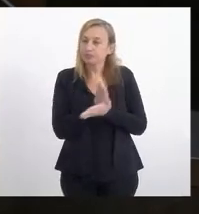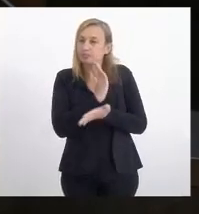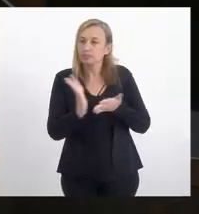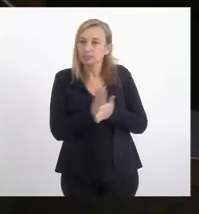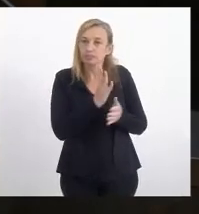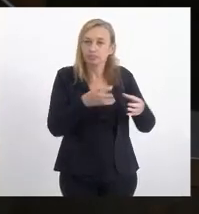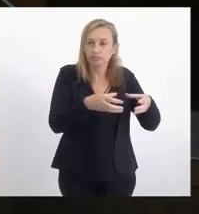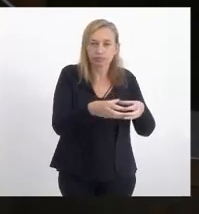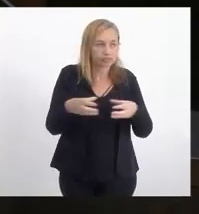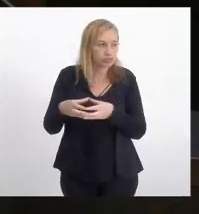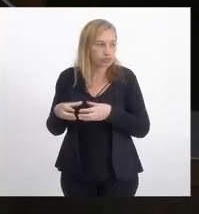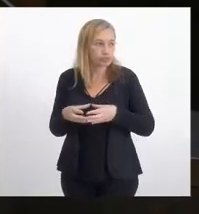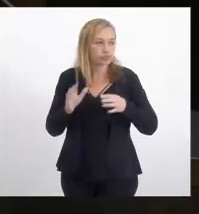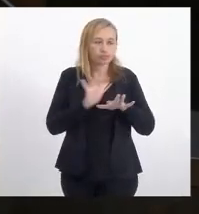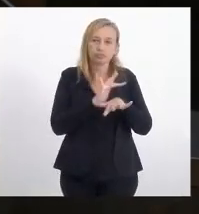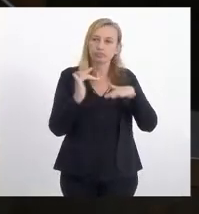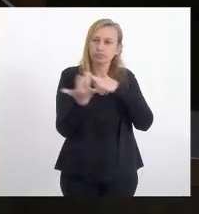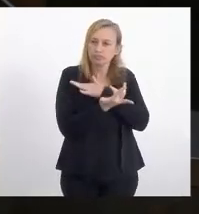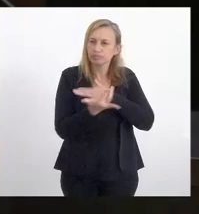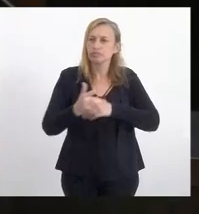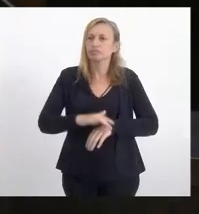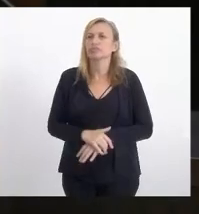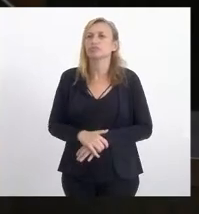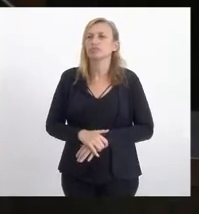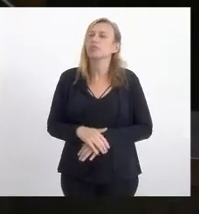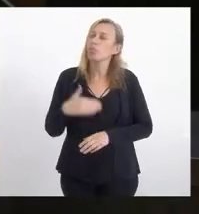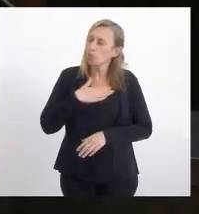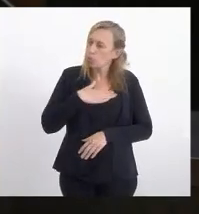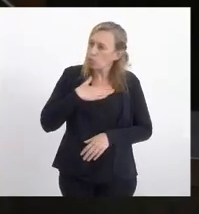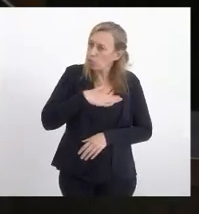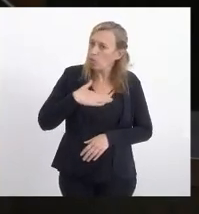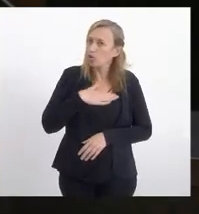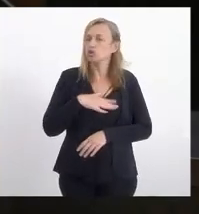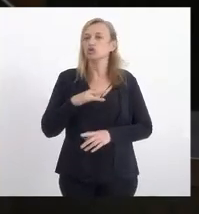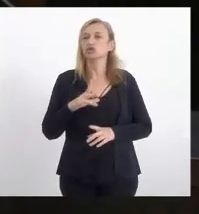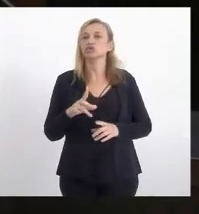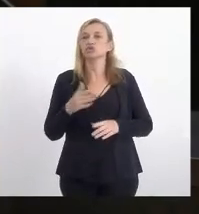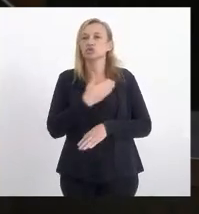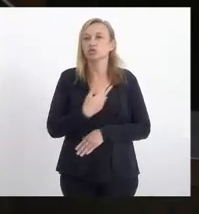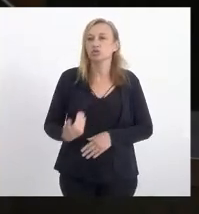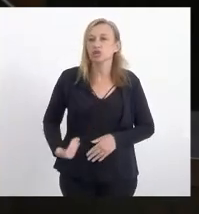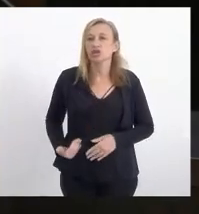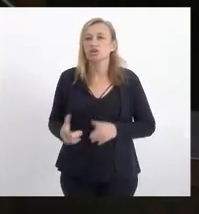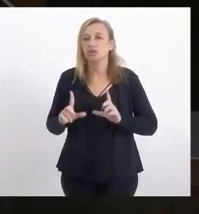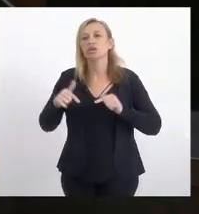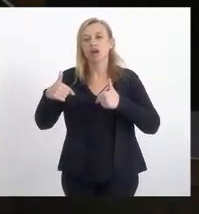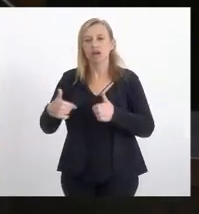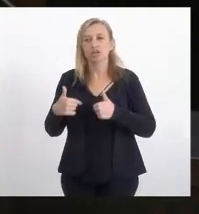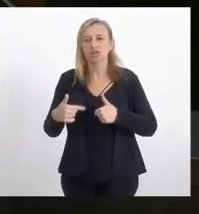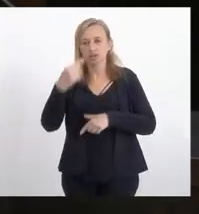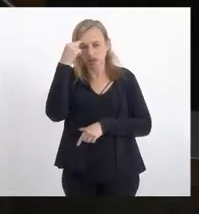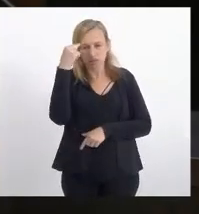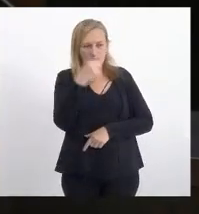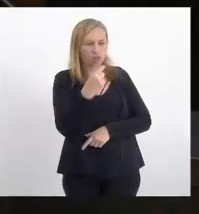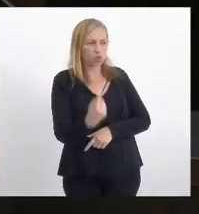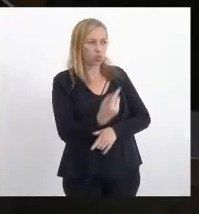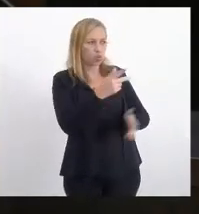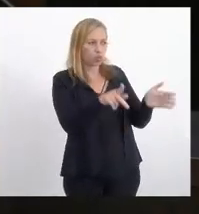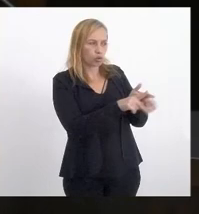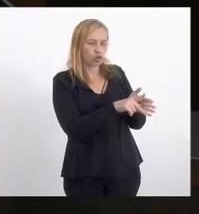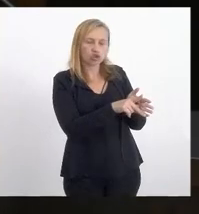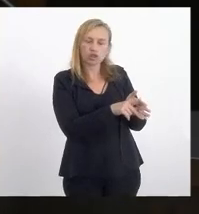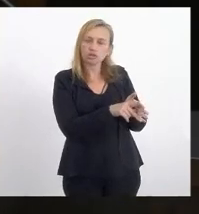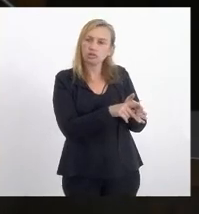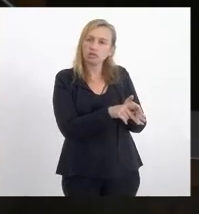grupos nas redes sociais eu gosto dessa forma que o governo atua te mandar um projeto